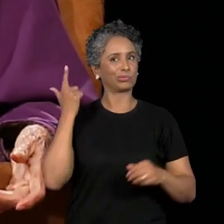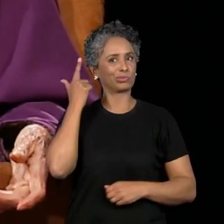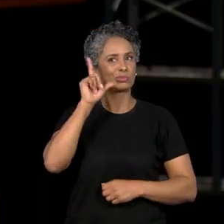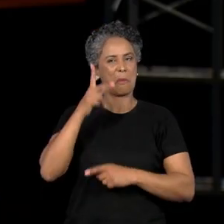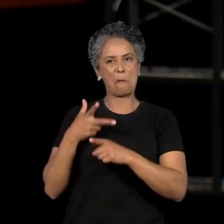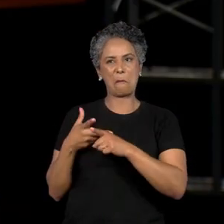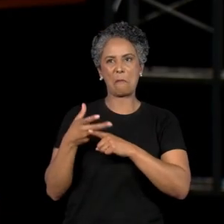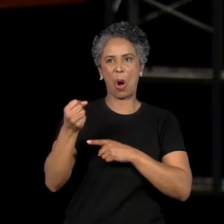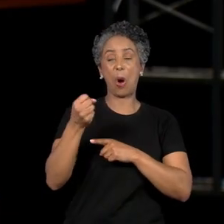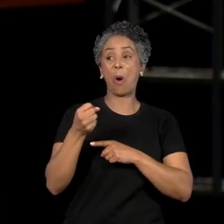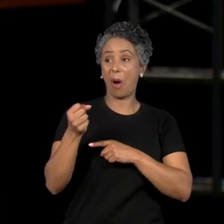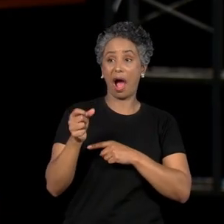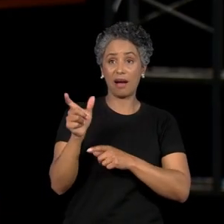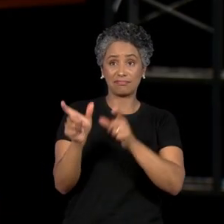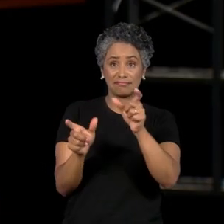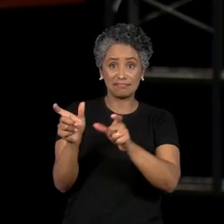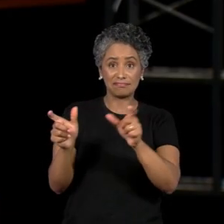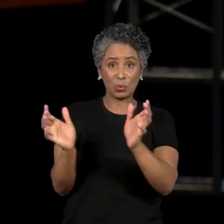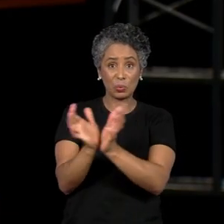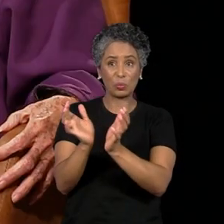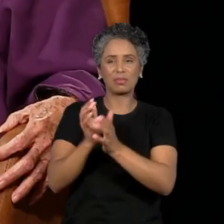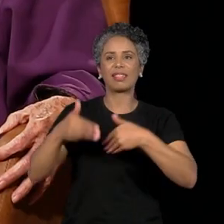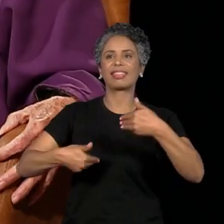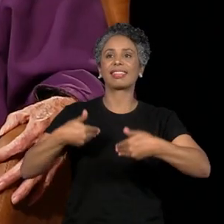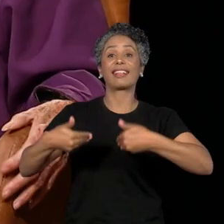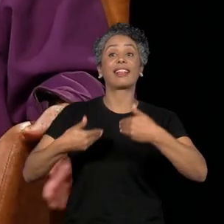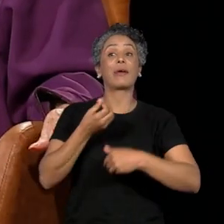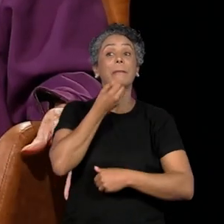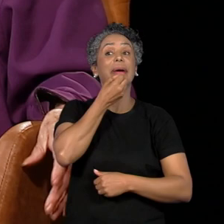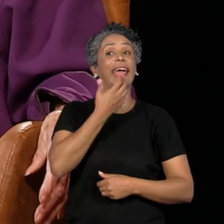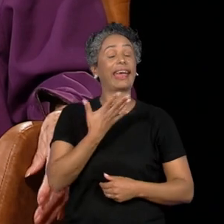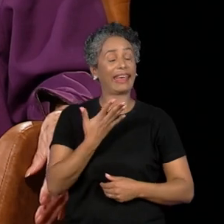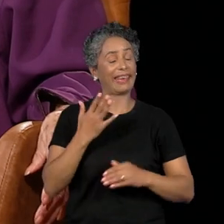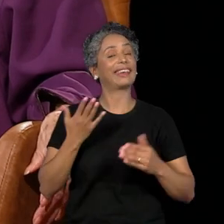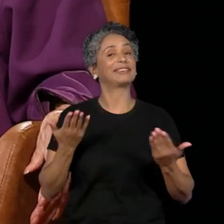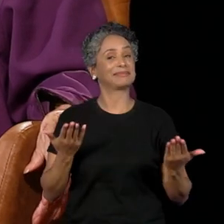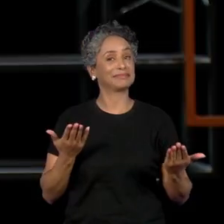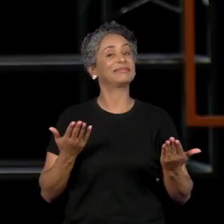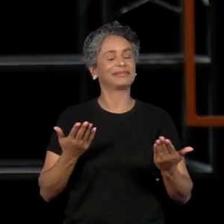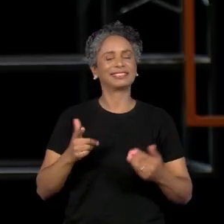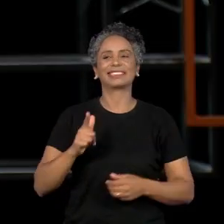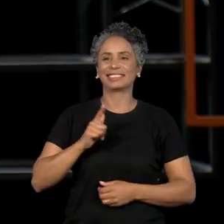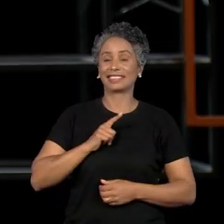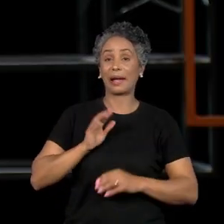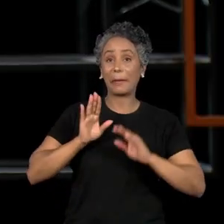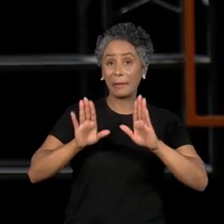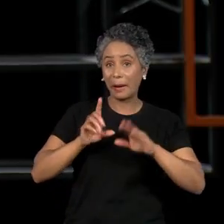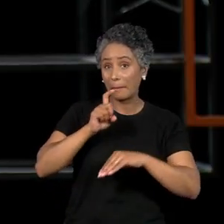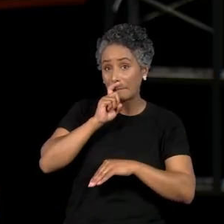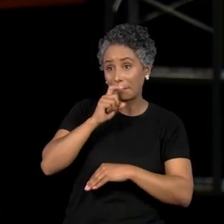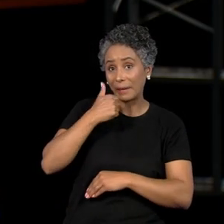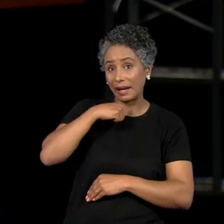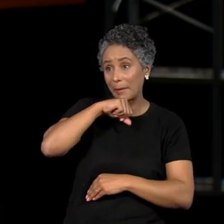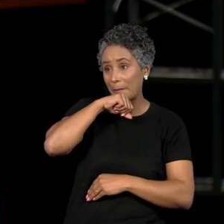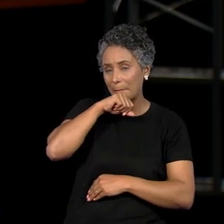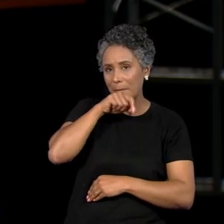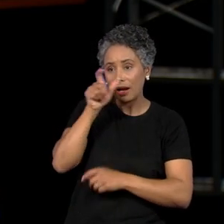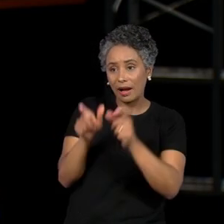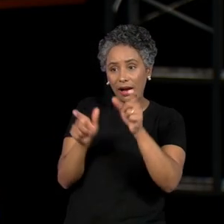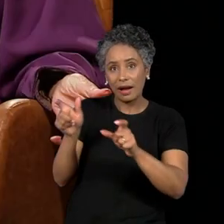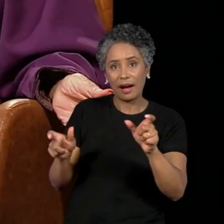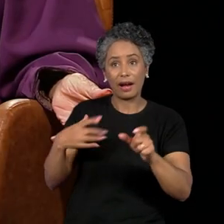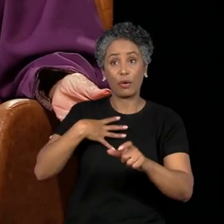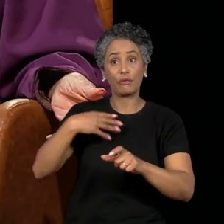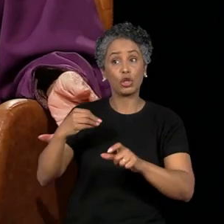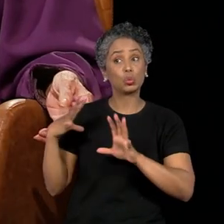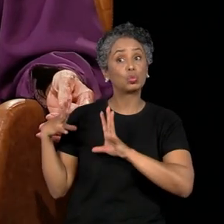ló. Eu trabalhei em várias coisas, meu pai não deixava nenhum dos filhos sem trabalhar e botar dinheiro